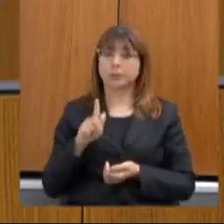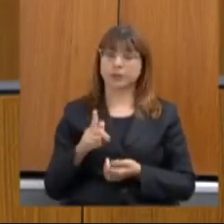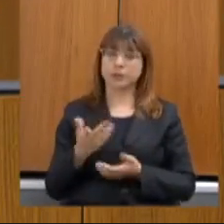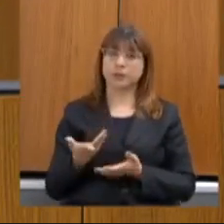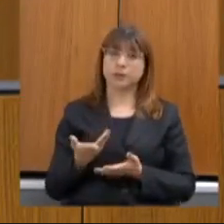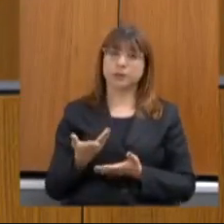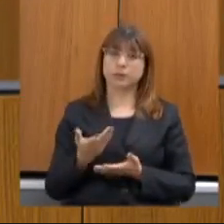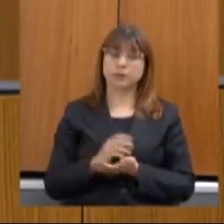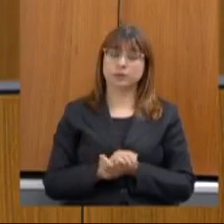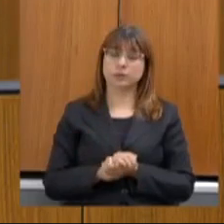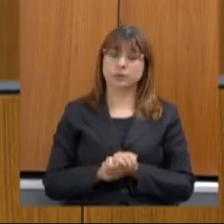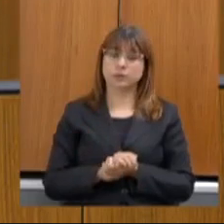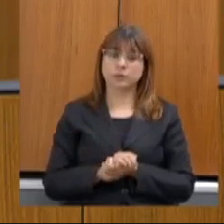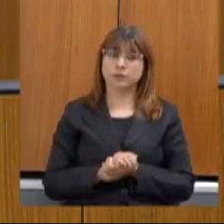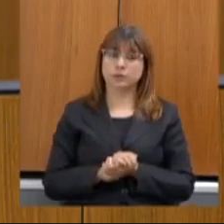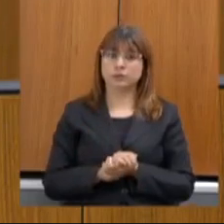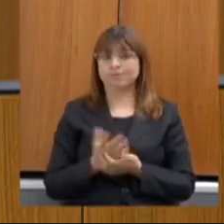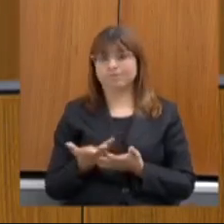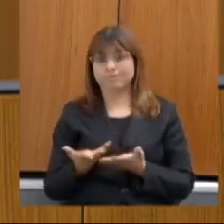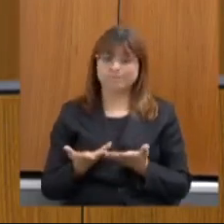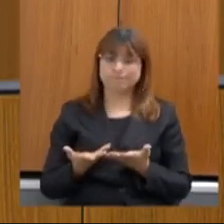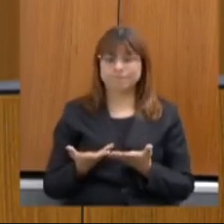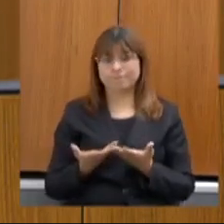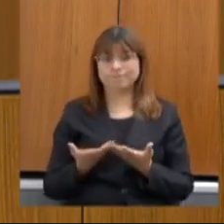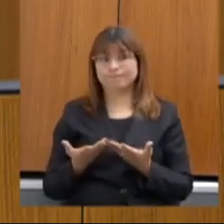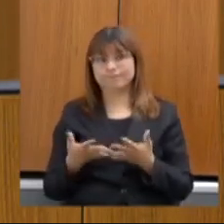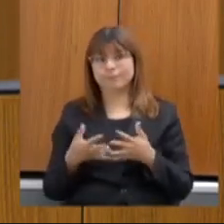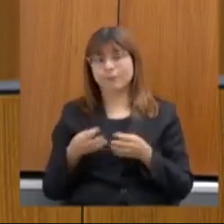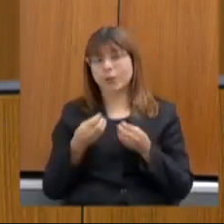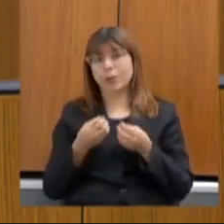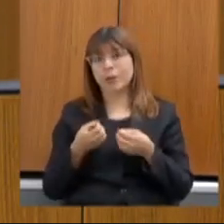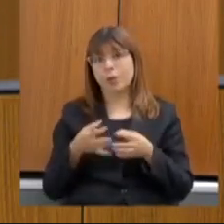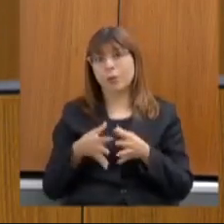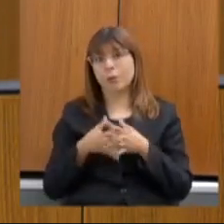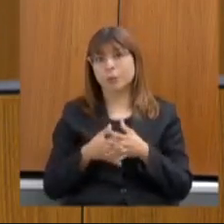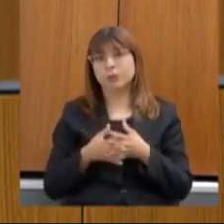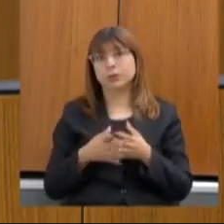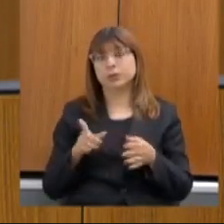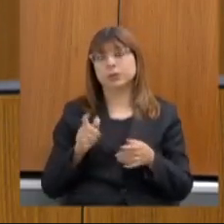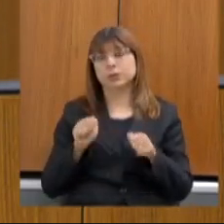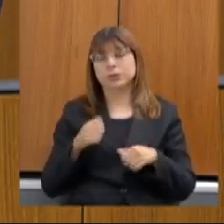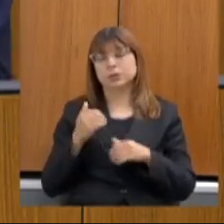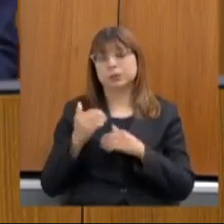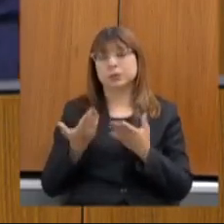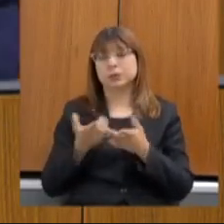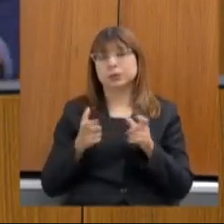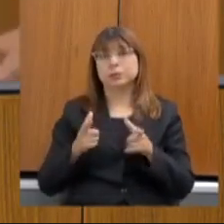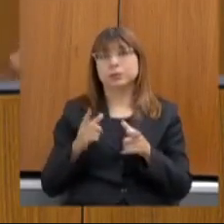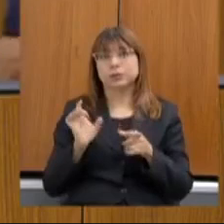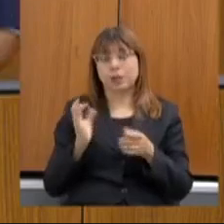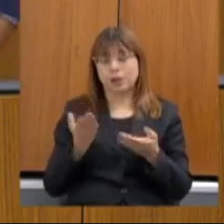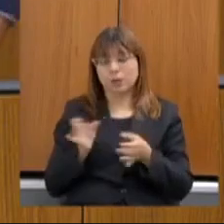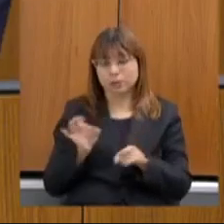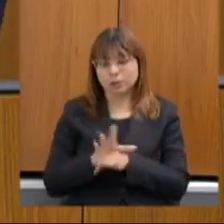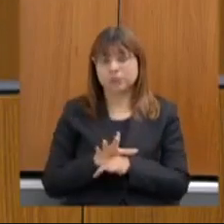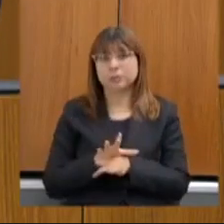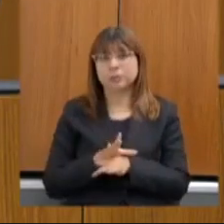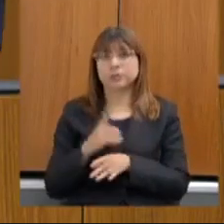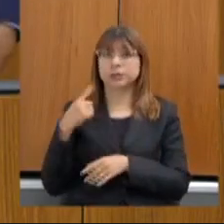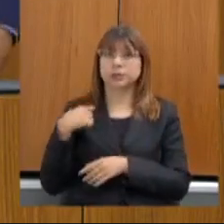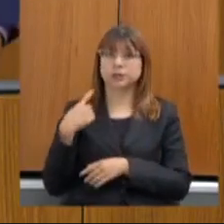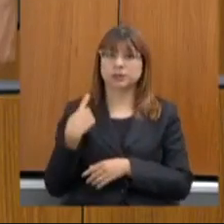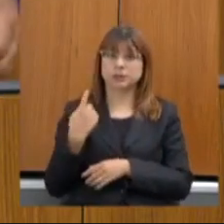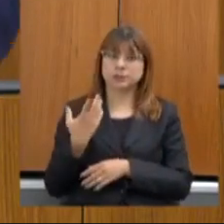Está fragilizada Diante Do que se pode desenvolver e crescer é só para encerrar